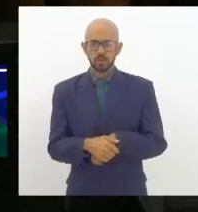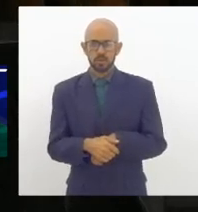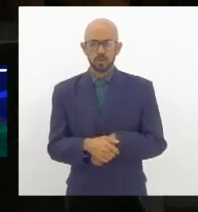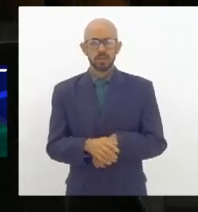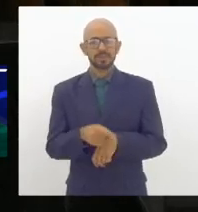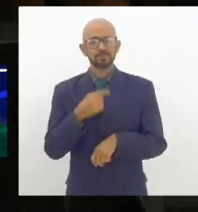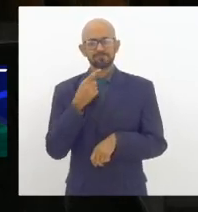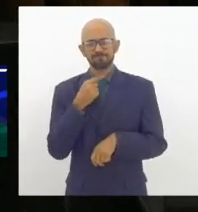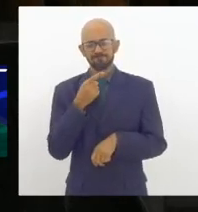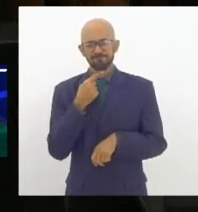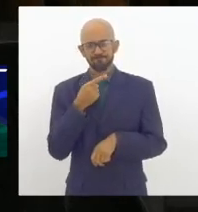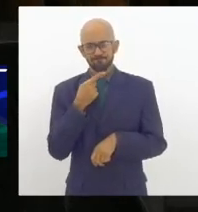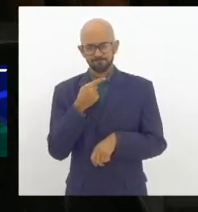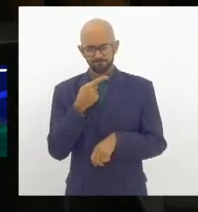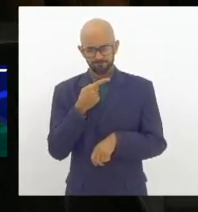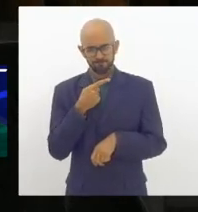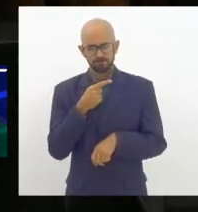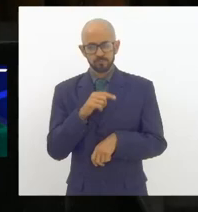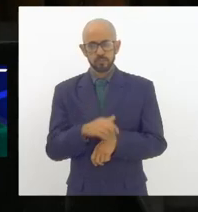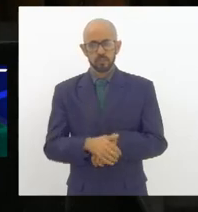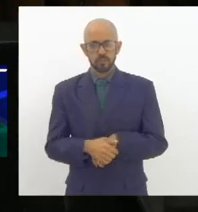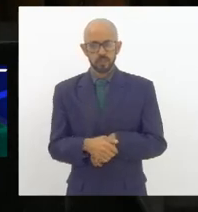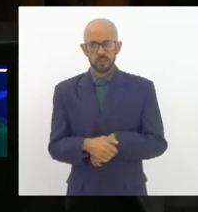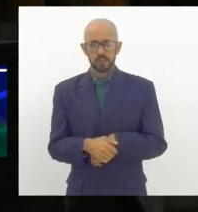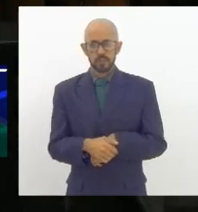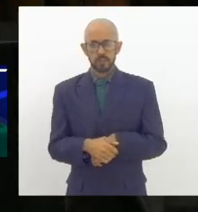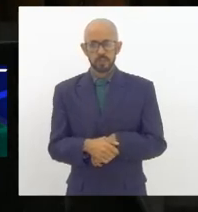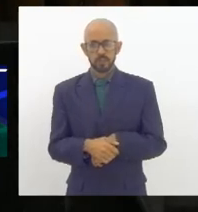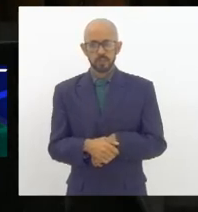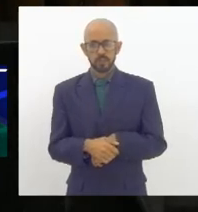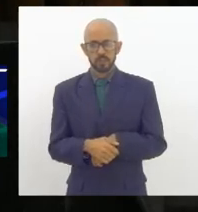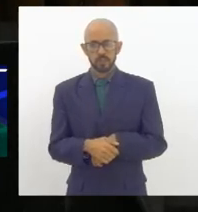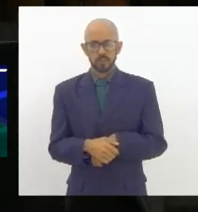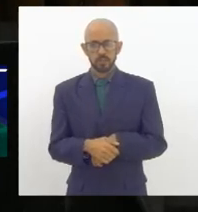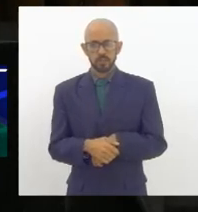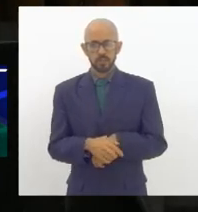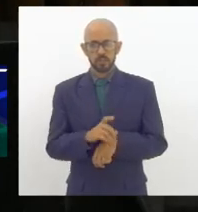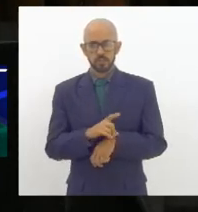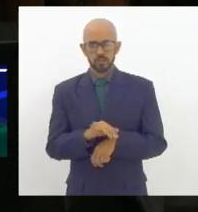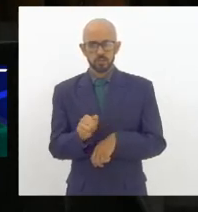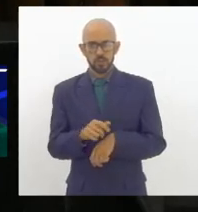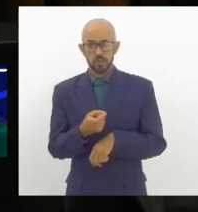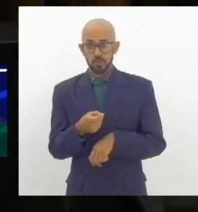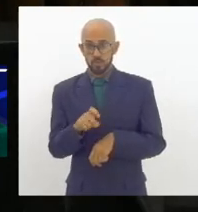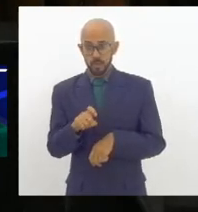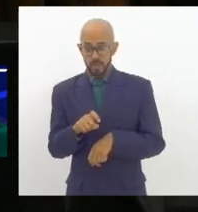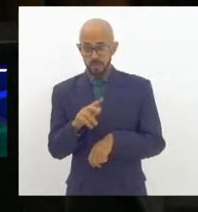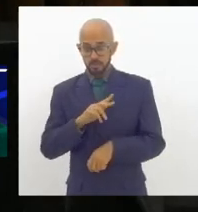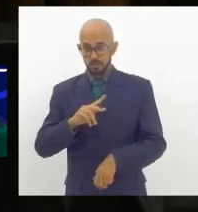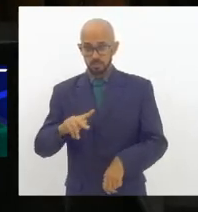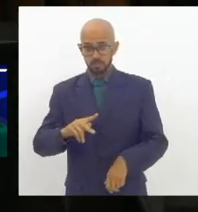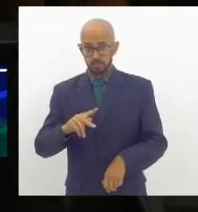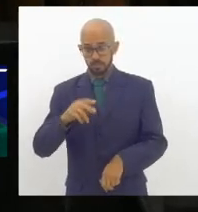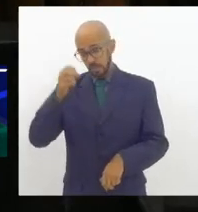pergunta no ar é um dia o ex prefeito de Maricá aparece